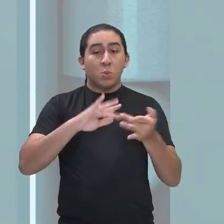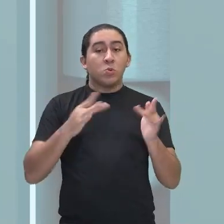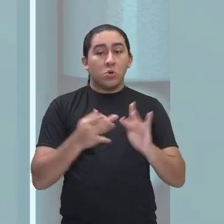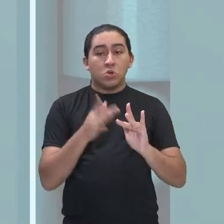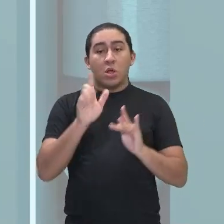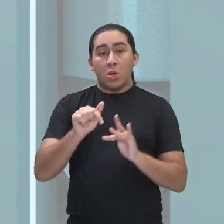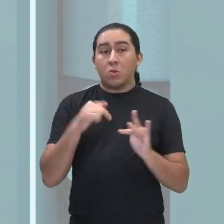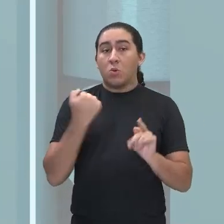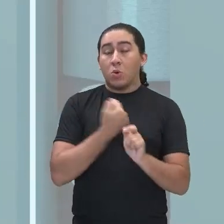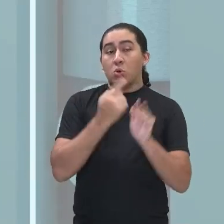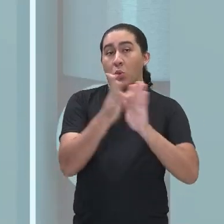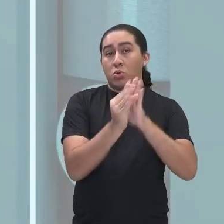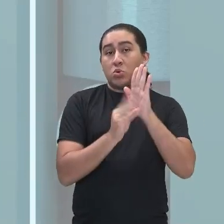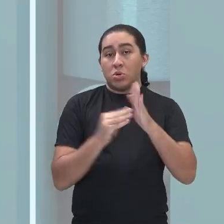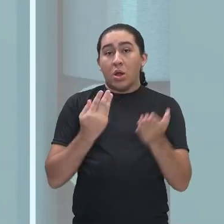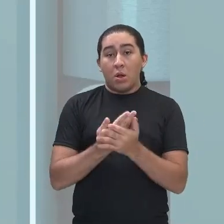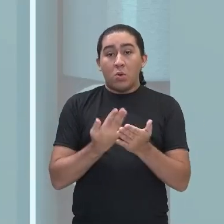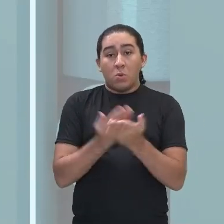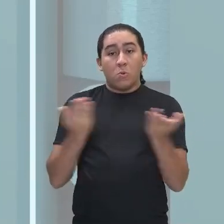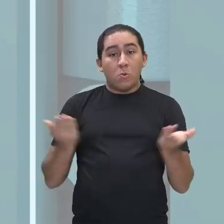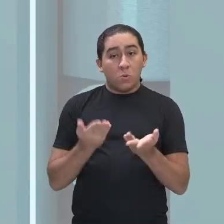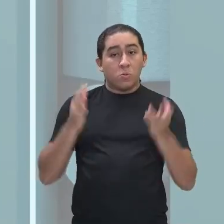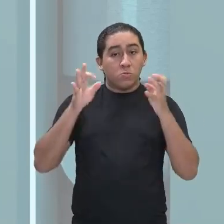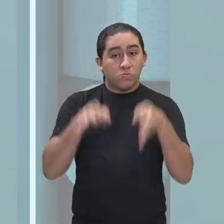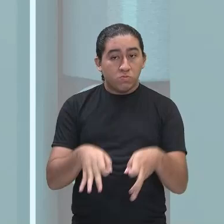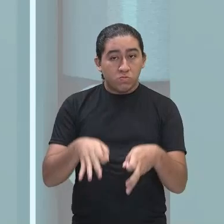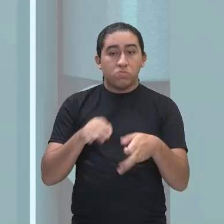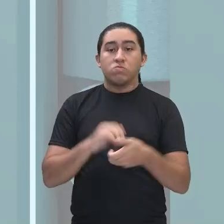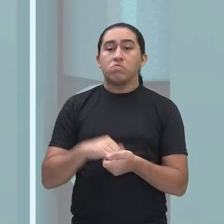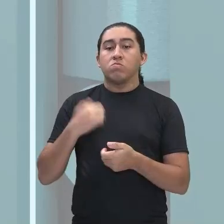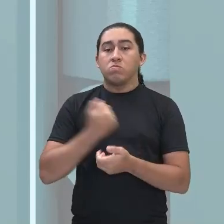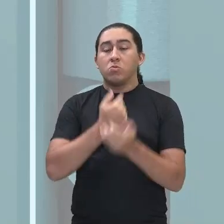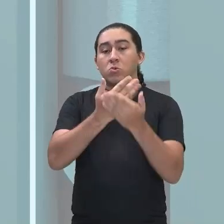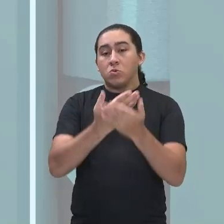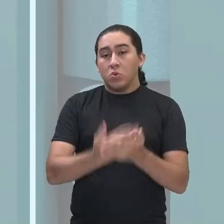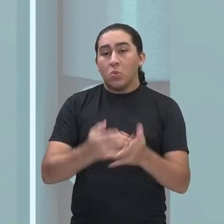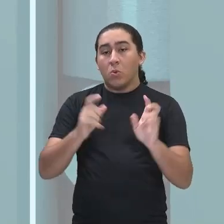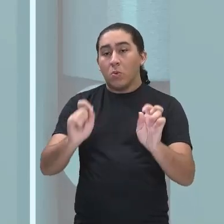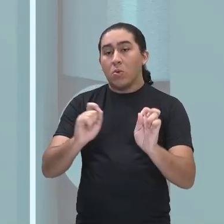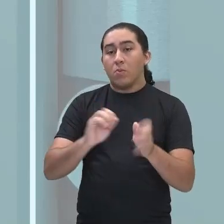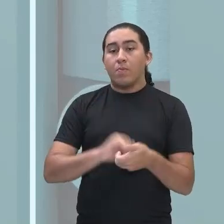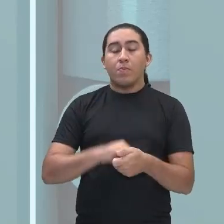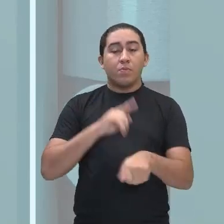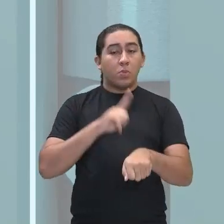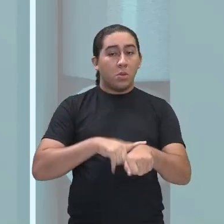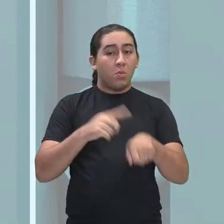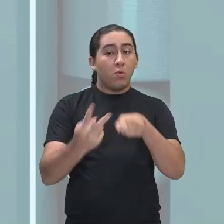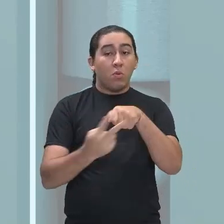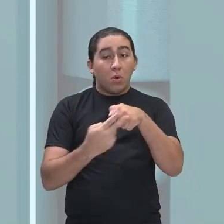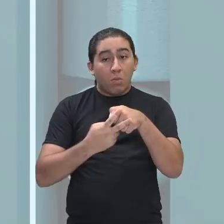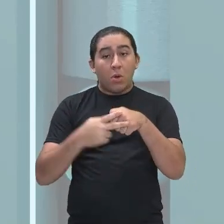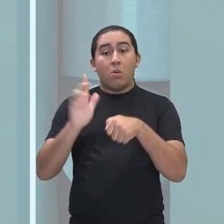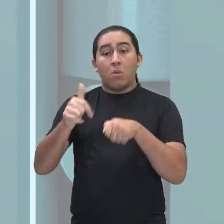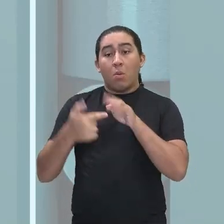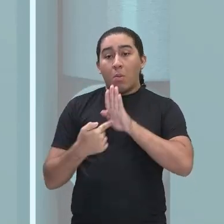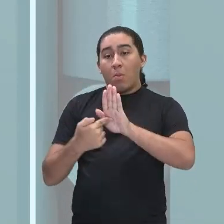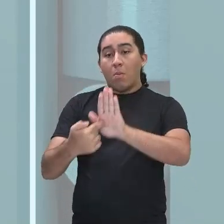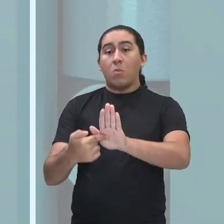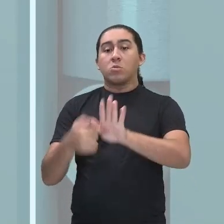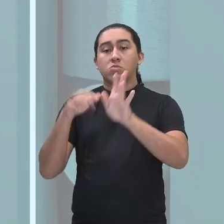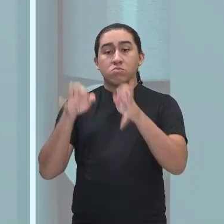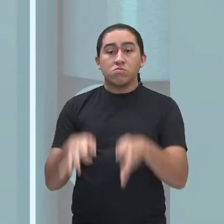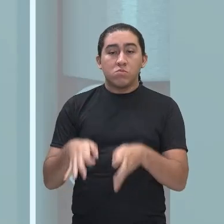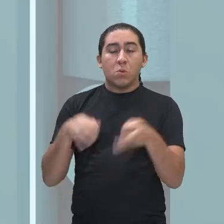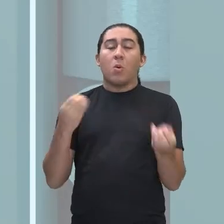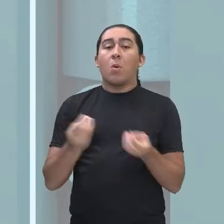nós vimos na nossa aula de hoje, né? Nós vimos que os tempos verbais, eles apresentam a